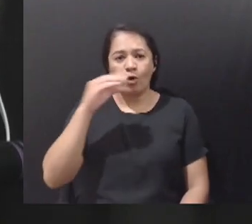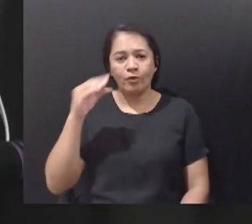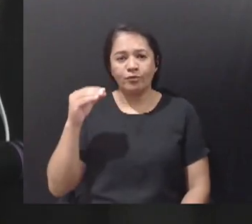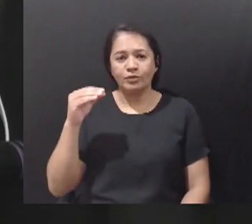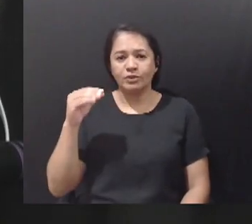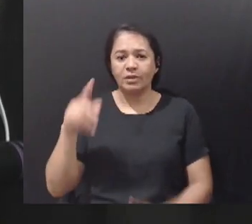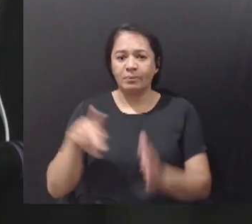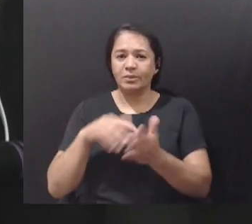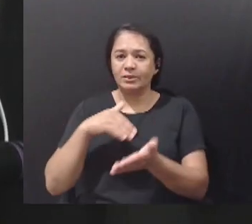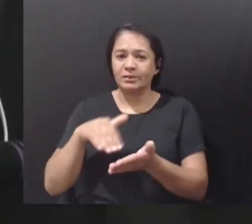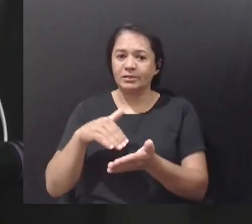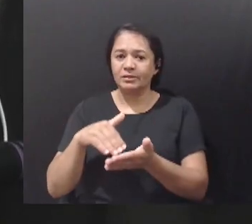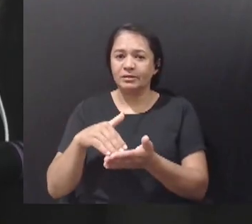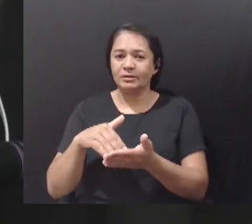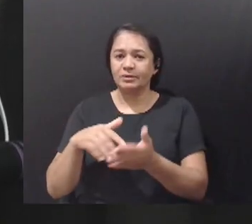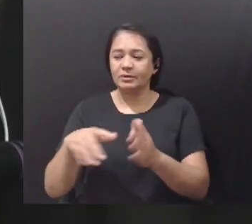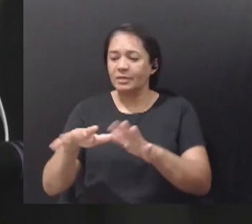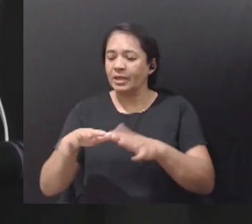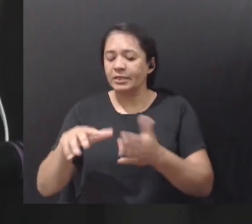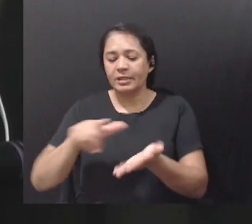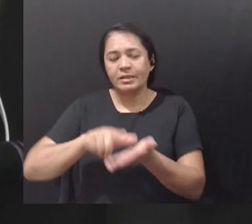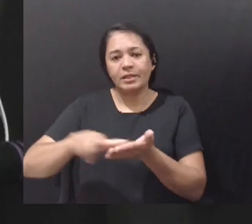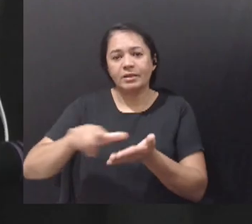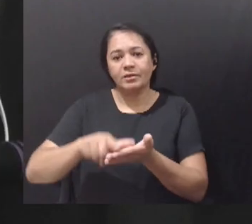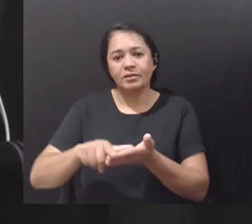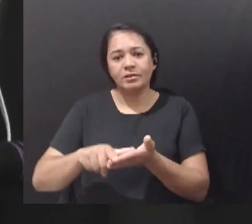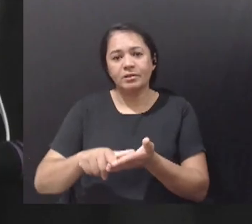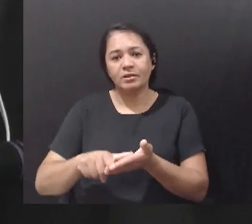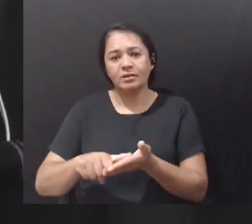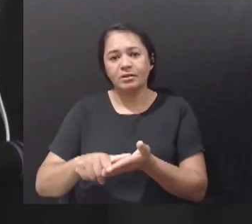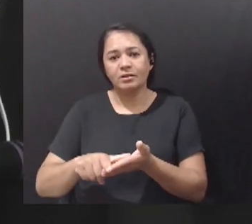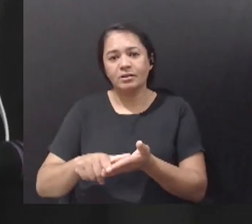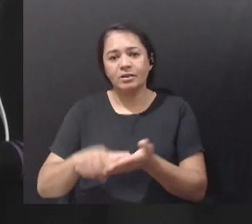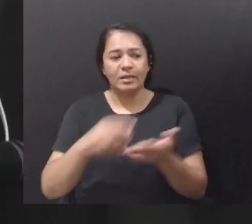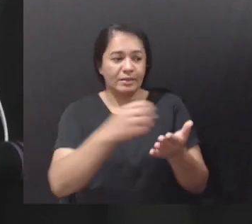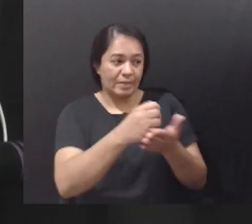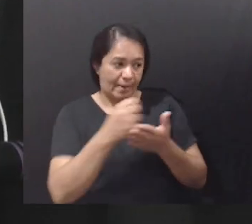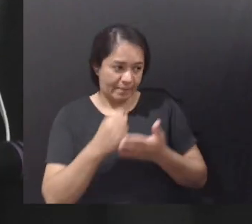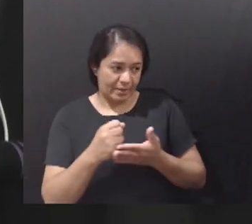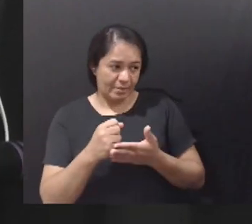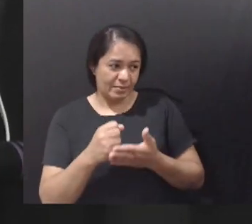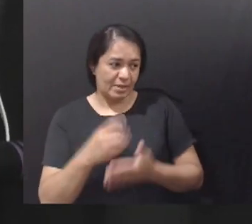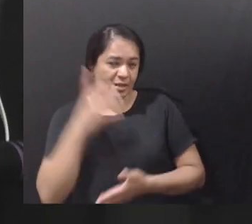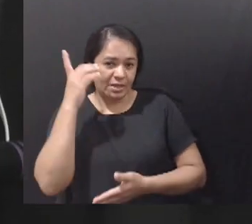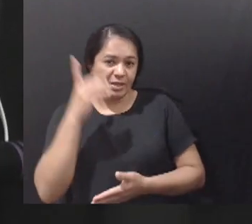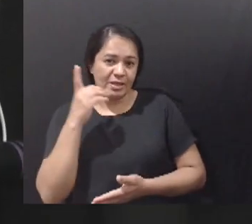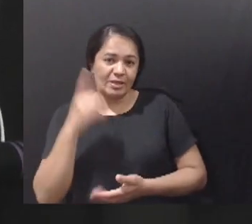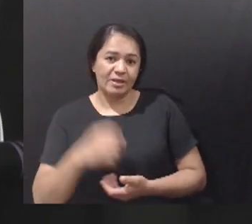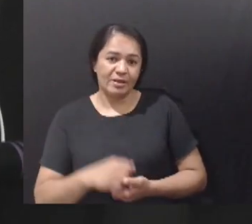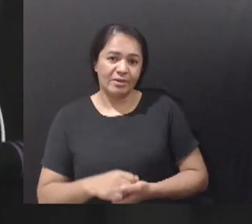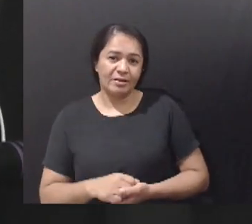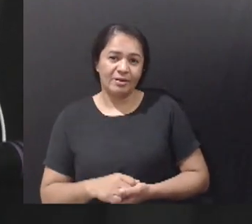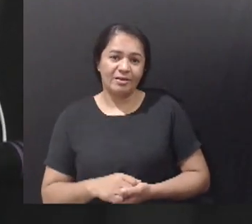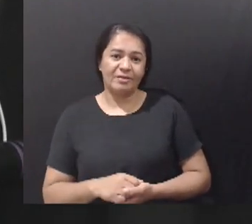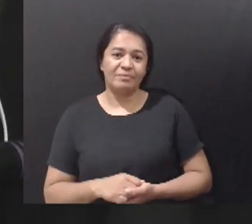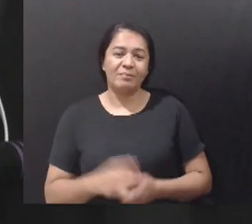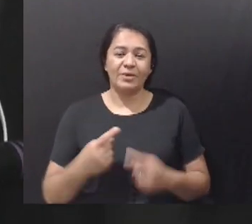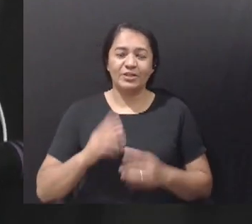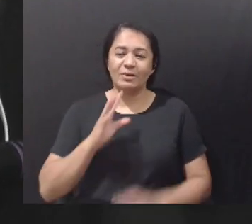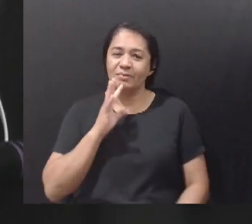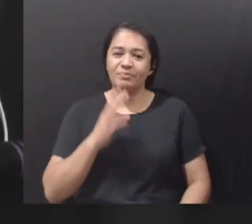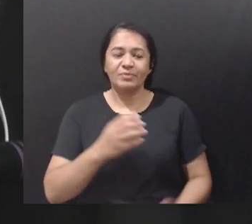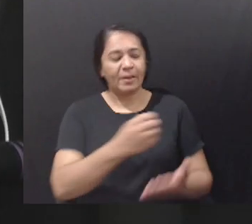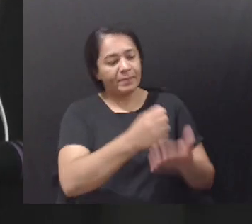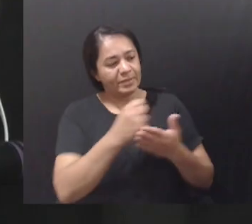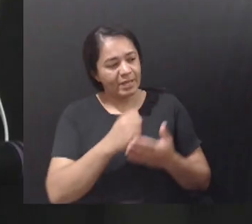de limpeza, muito querida, ela falou assim, dá para mim aqui, ela me chama de deputada, me chama de secretária, porque ela me conhece daquele tempo. Me dá a garrafinha. Eu falei,